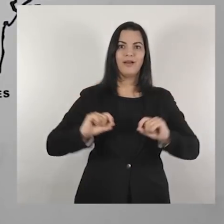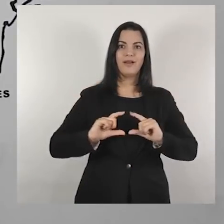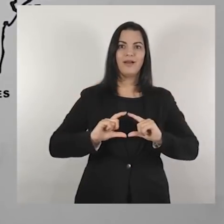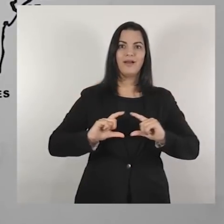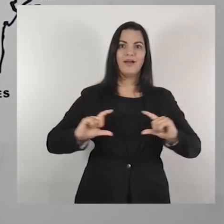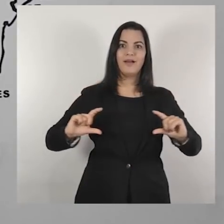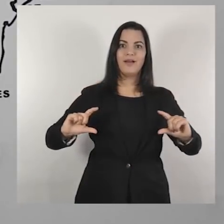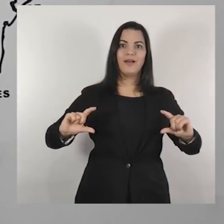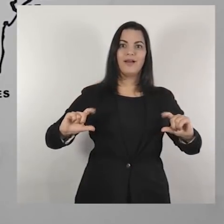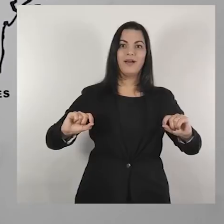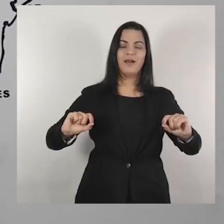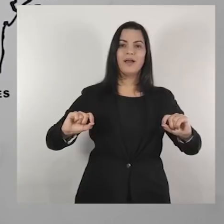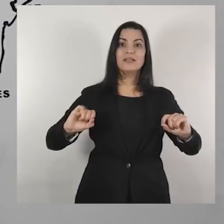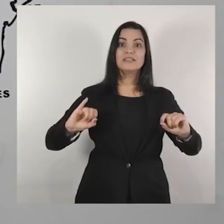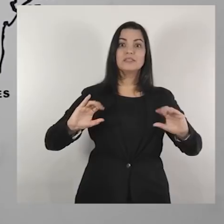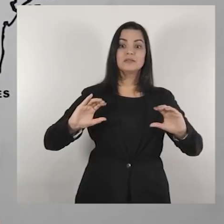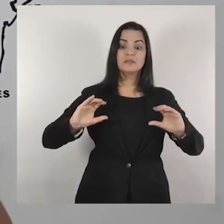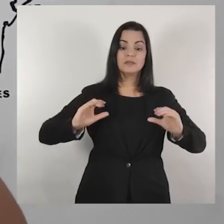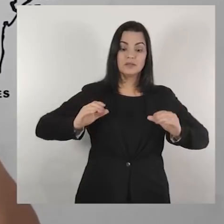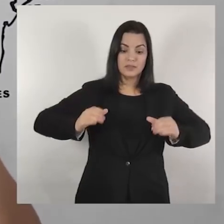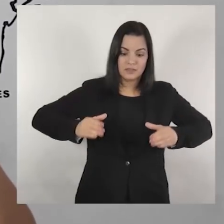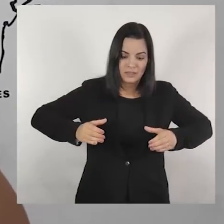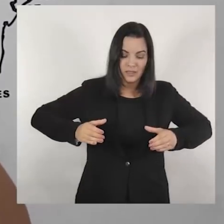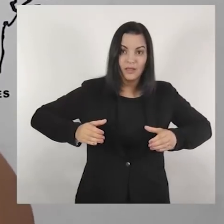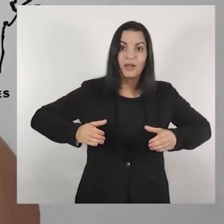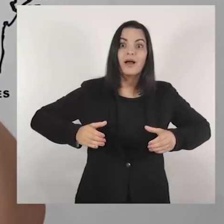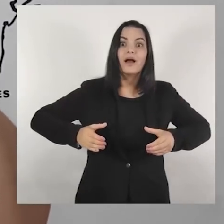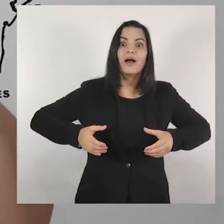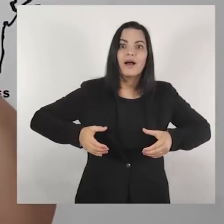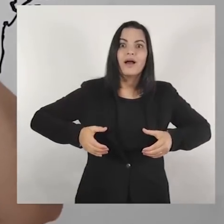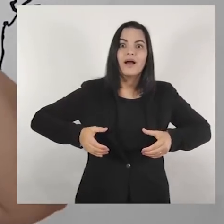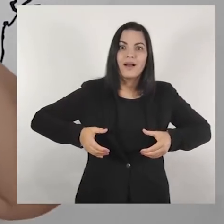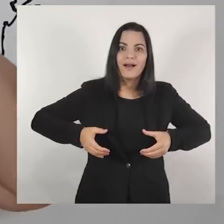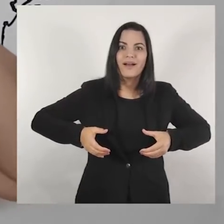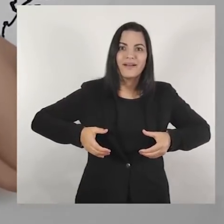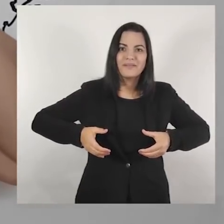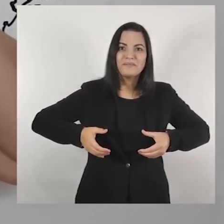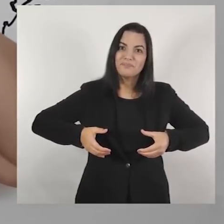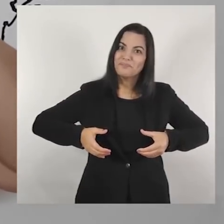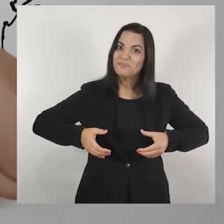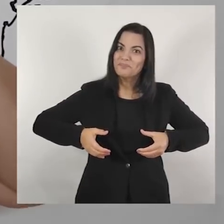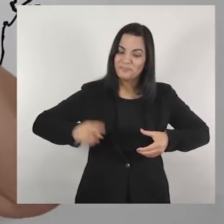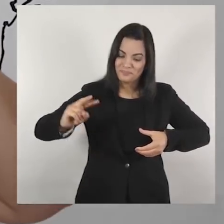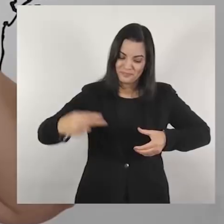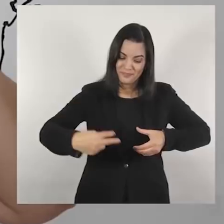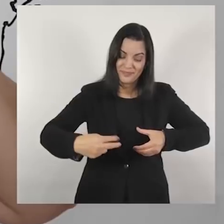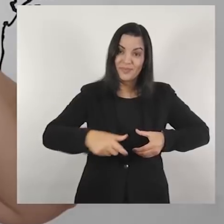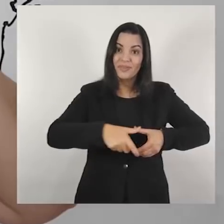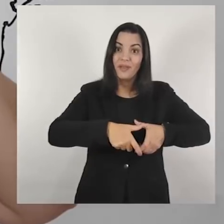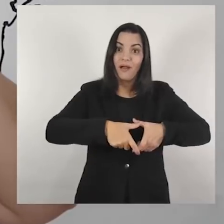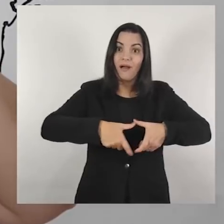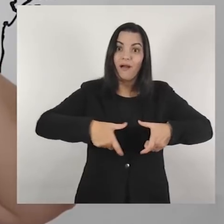ele tem outro formato. Se você pegar e olhar ele de cima agora,